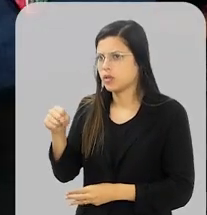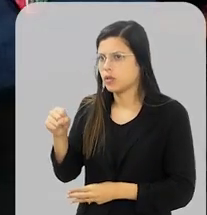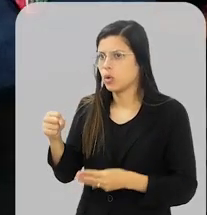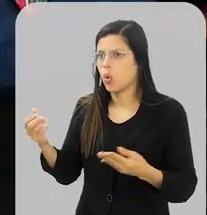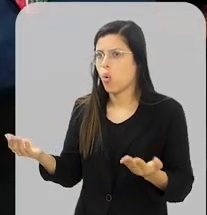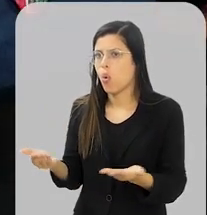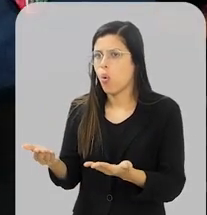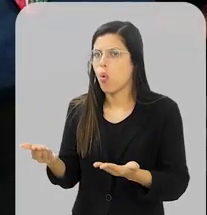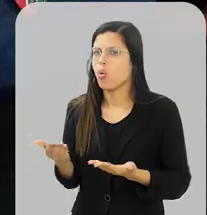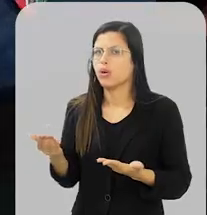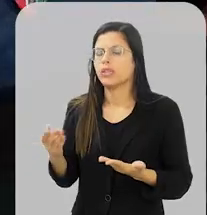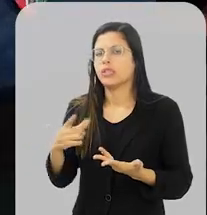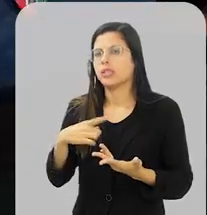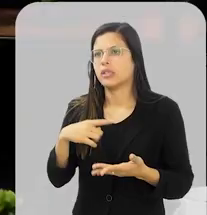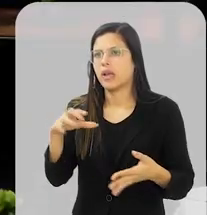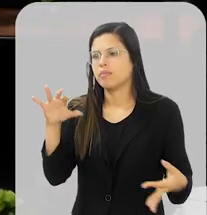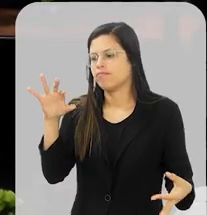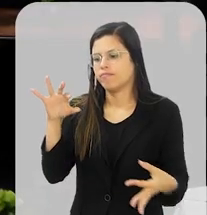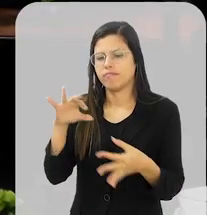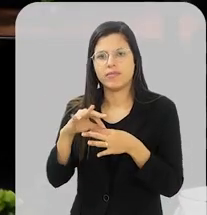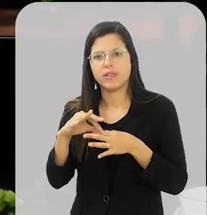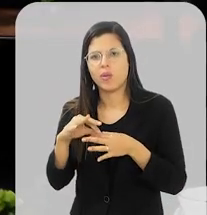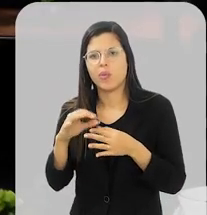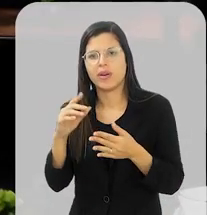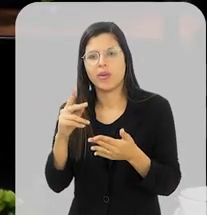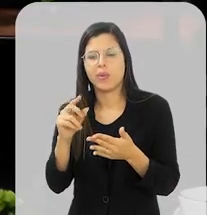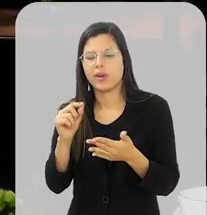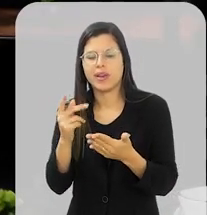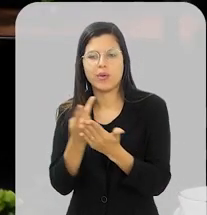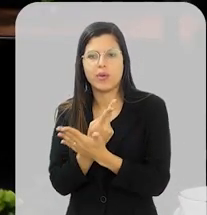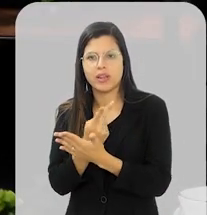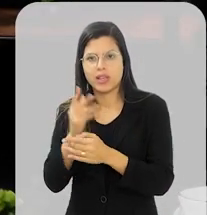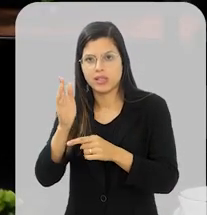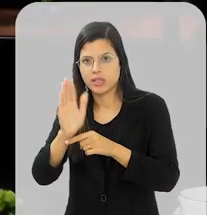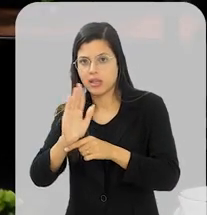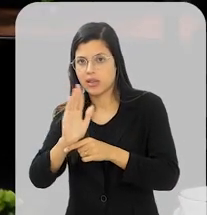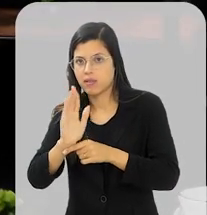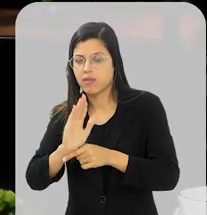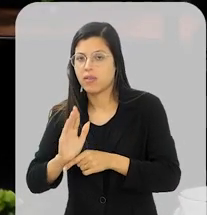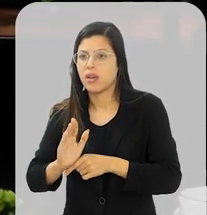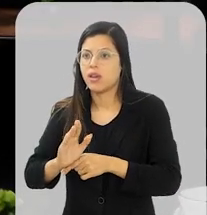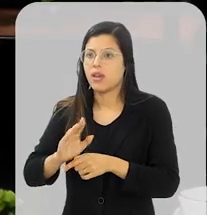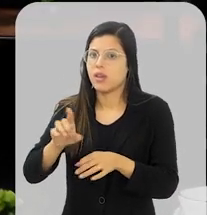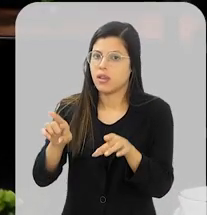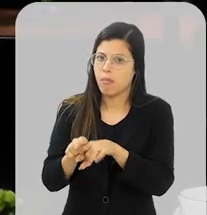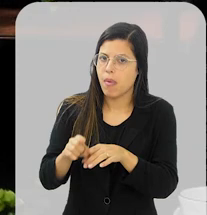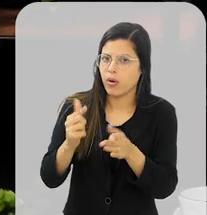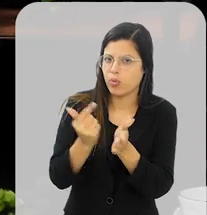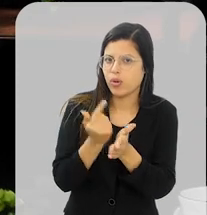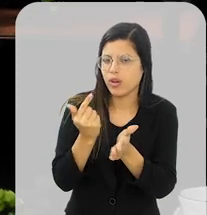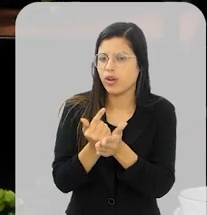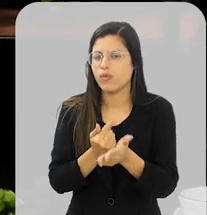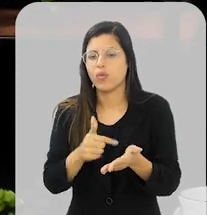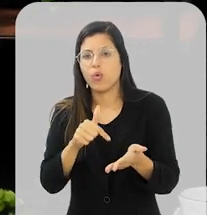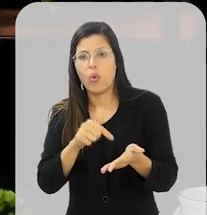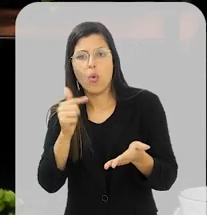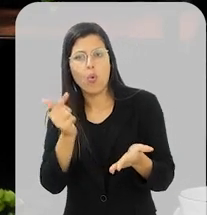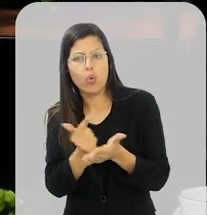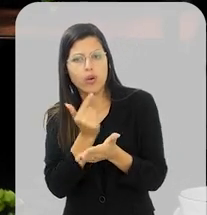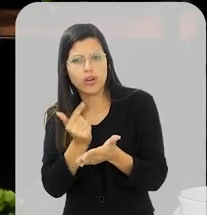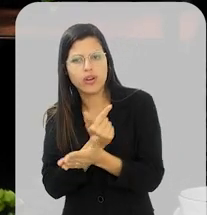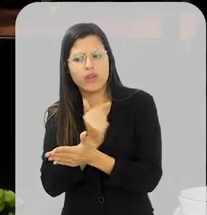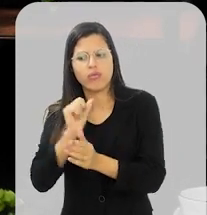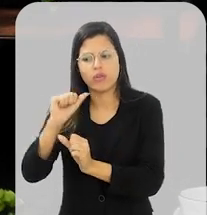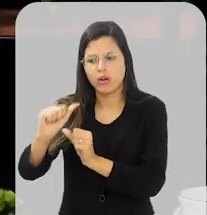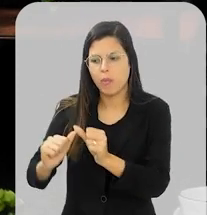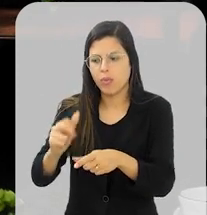sim. Hoje tem um link muito grande, né, do que acontece na TV, né, e no livro. O livro que vira série, o